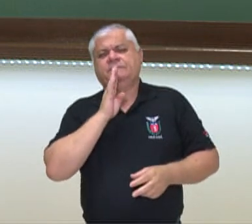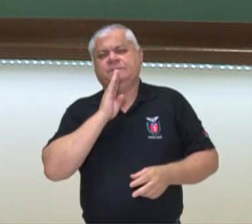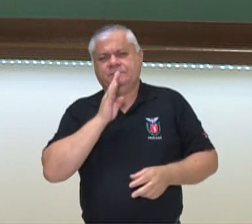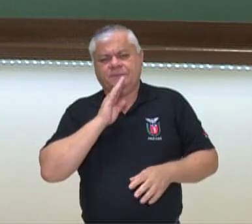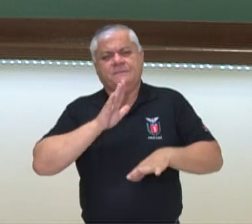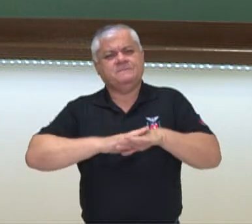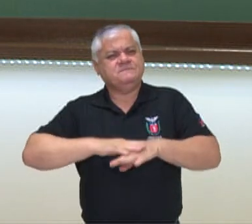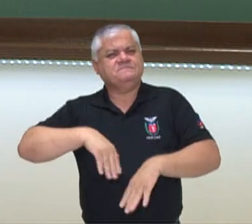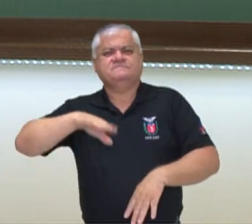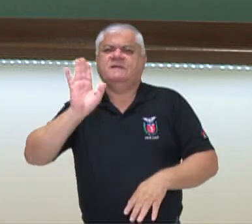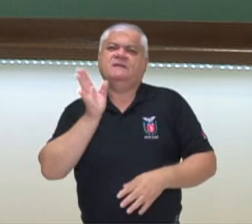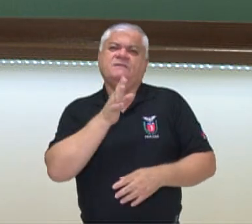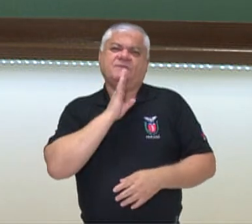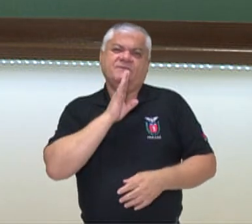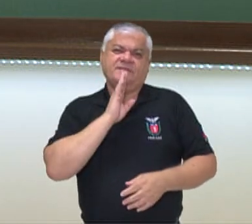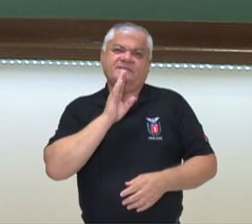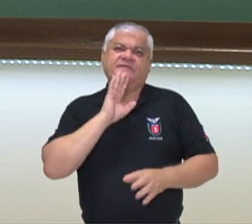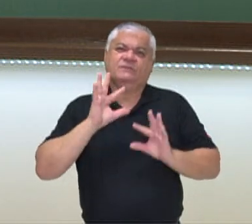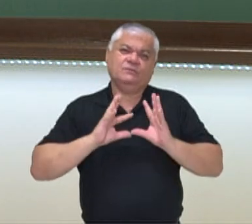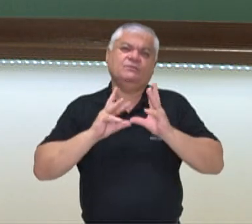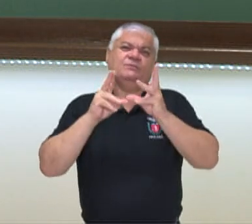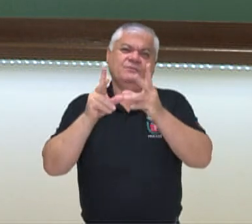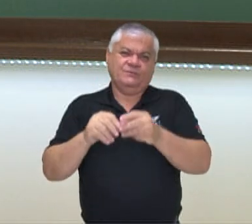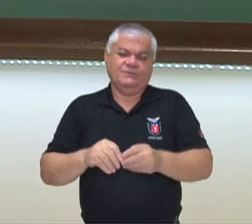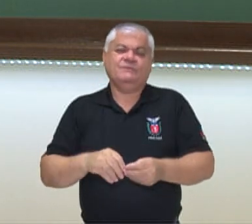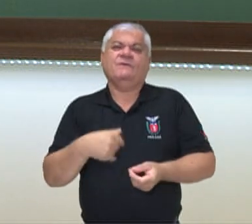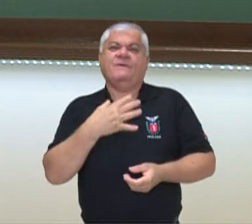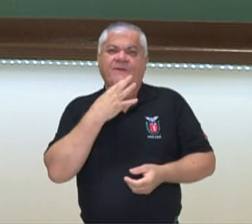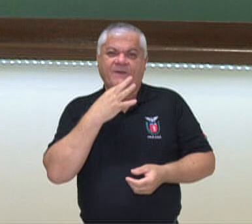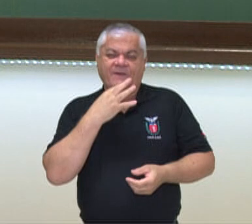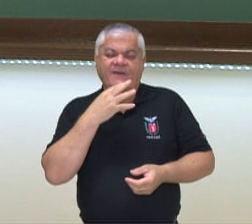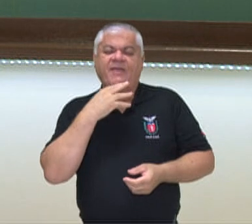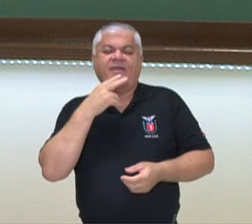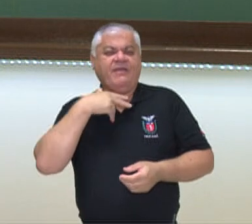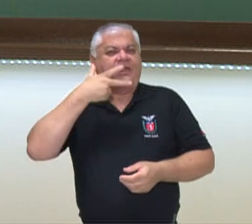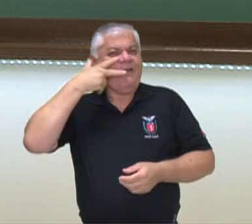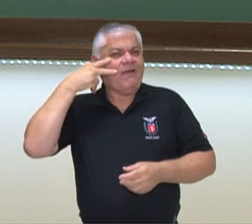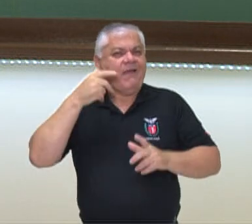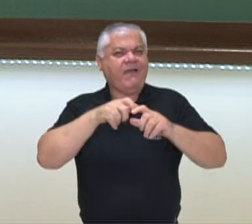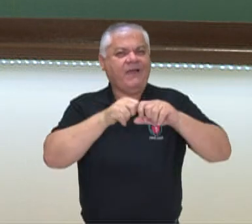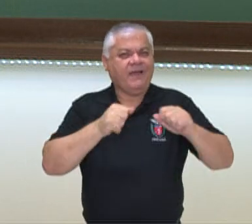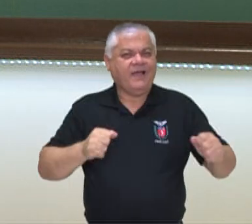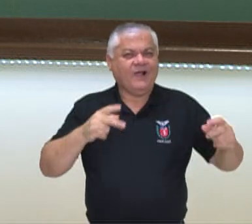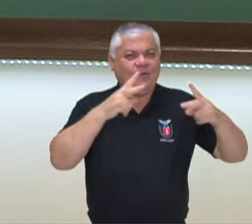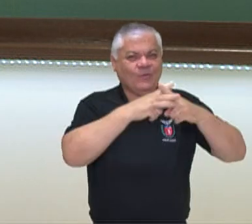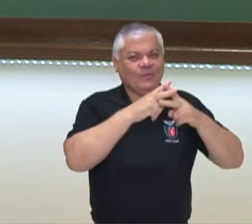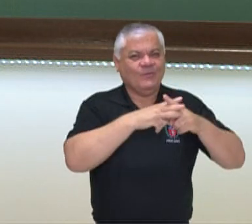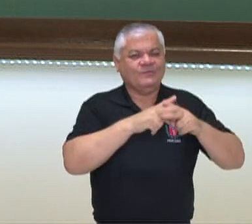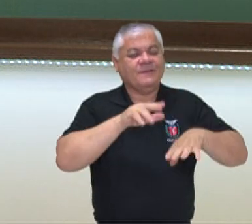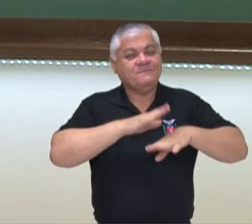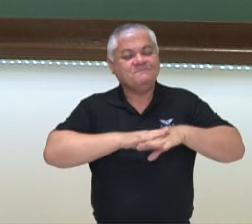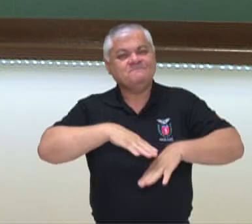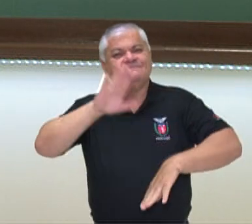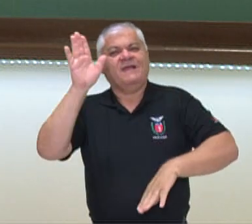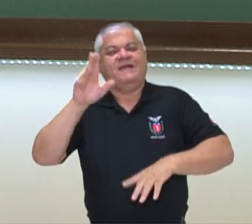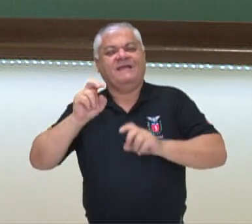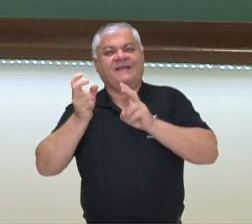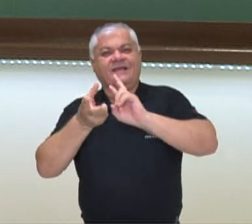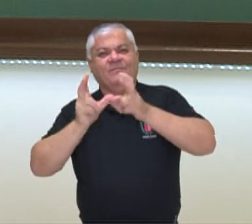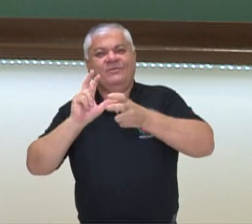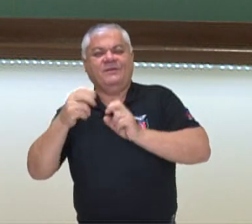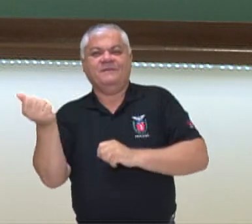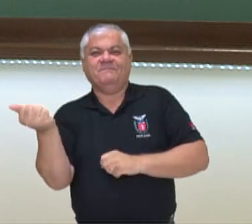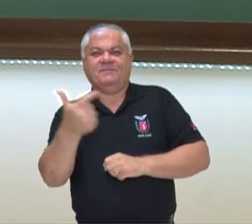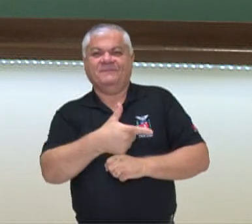certeza mais conhecida do que, né, as lutas indígenas que a gente tratou até agora, mas a capoeira ela